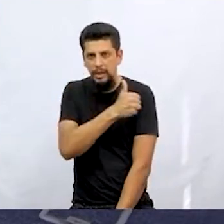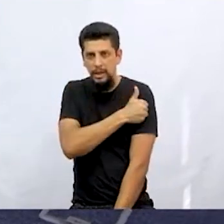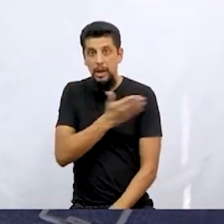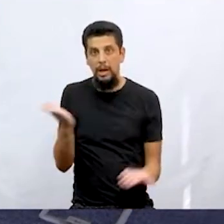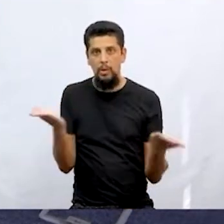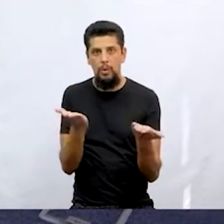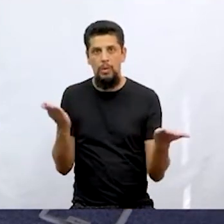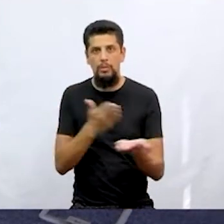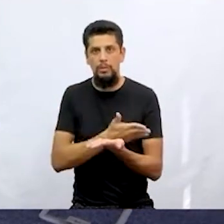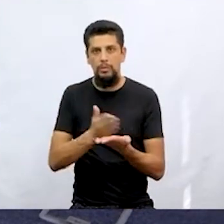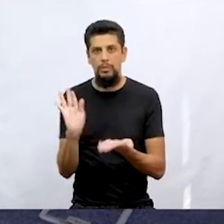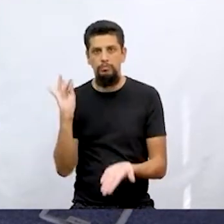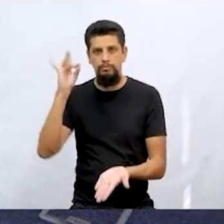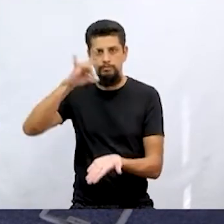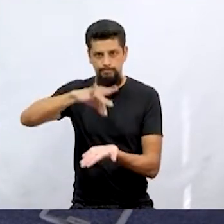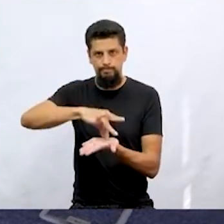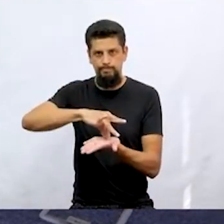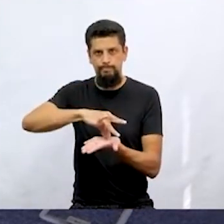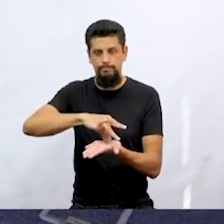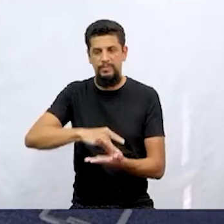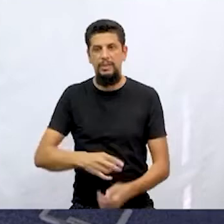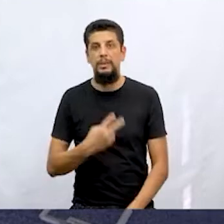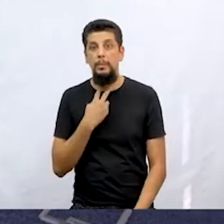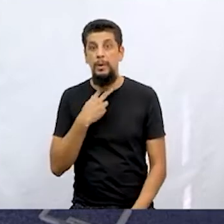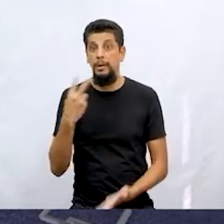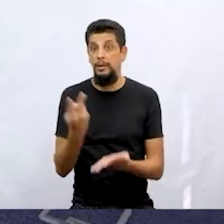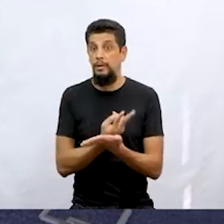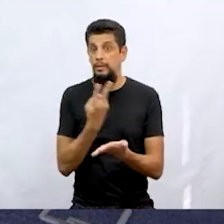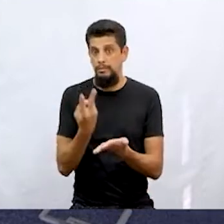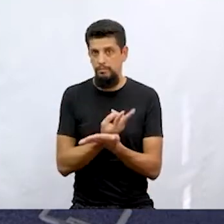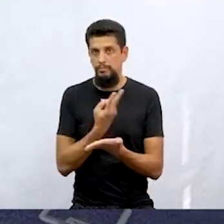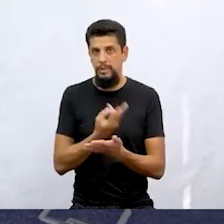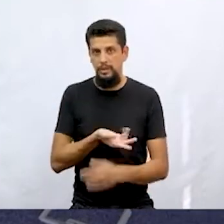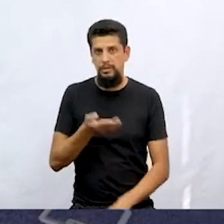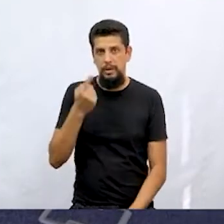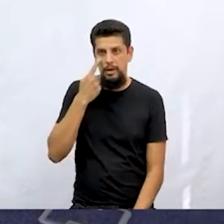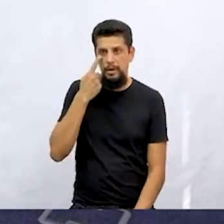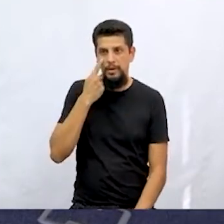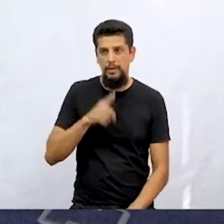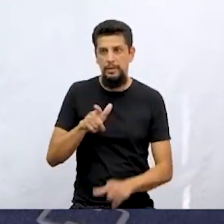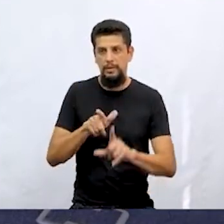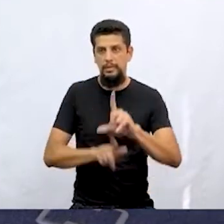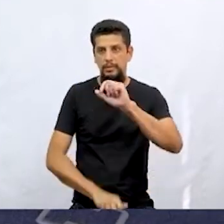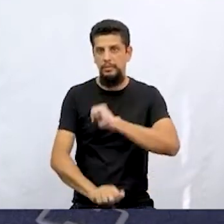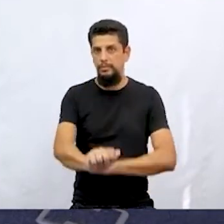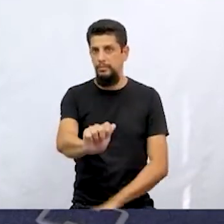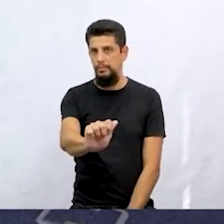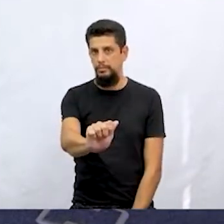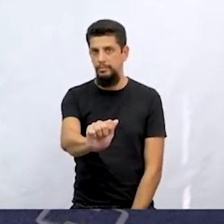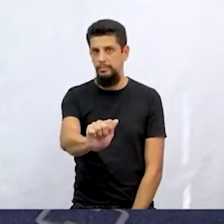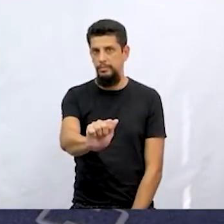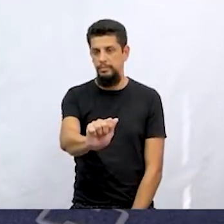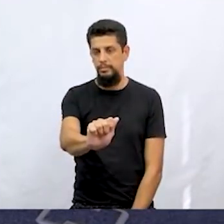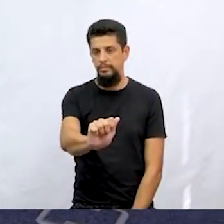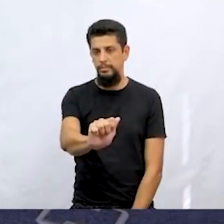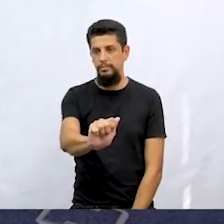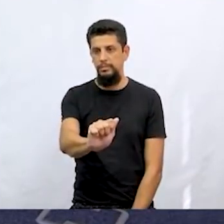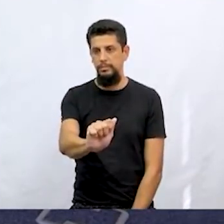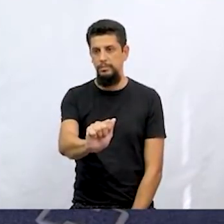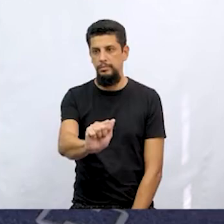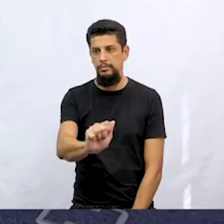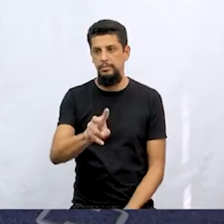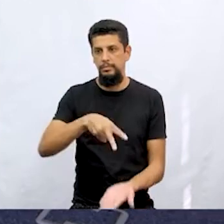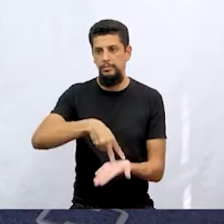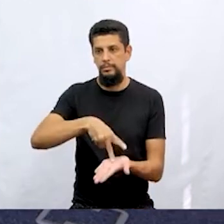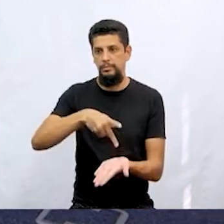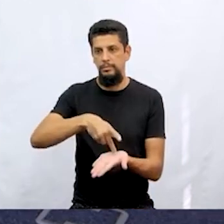que vai começar mesmo. Então, beleza. Agora é a regra, não regra. Não posso errar. Não pode errar mais. Então, letra A. A. Primeira pedrinha.